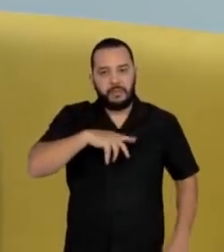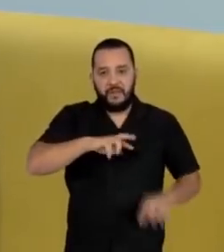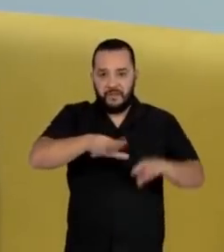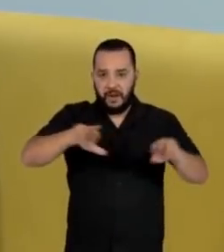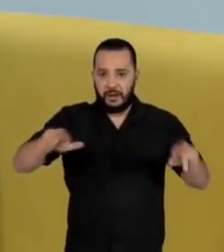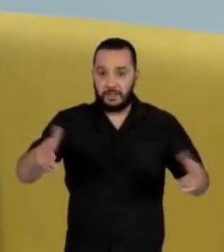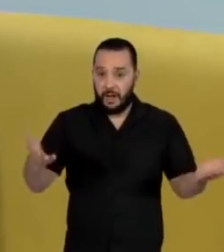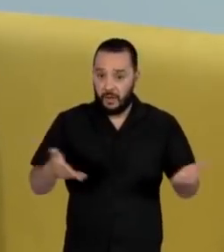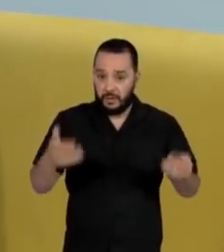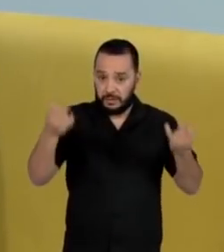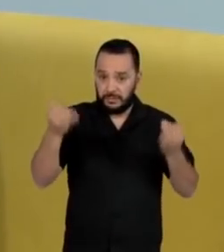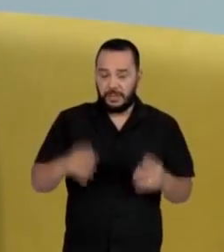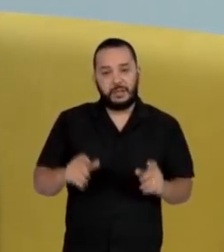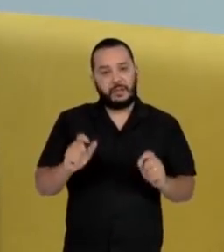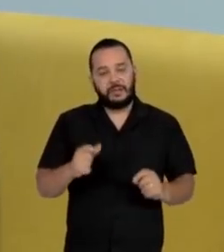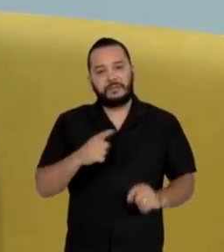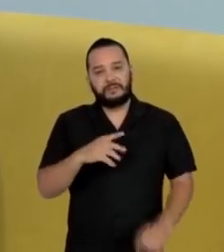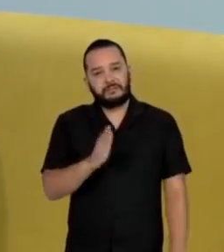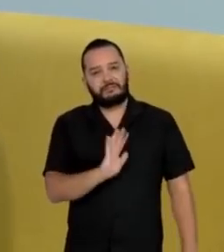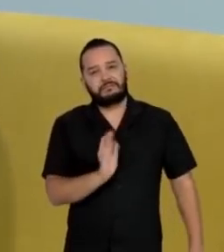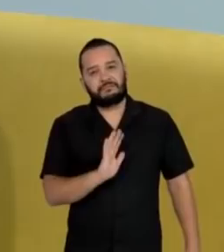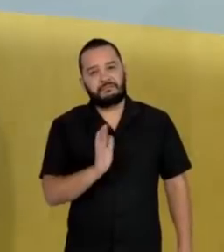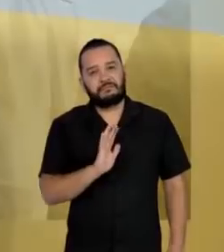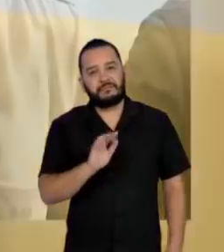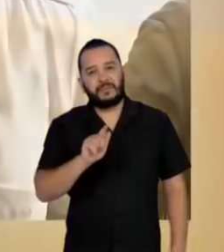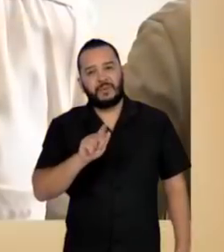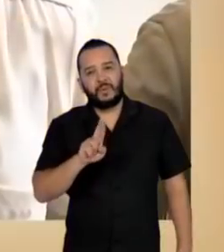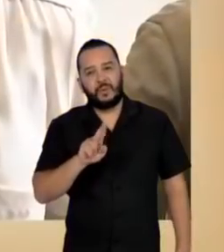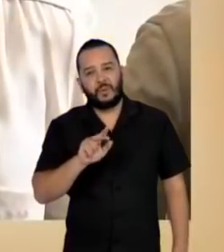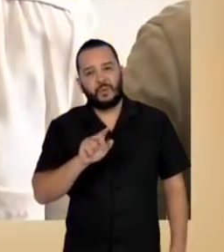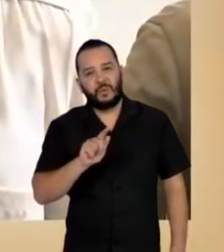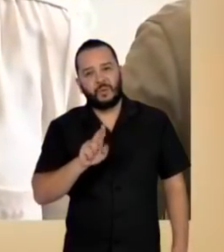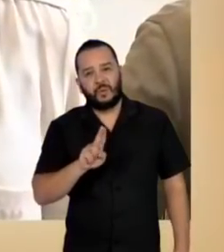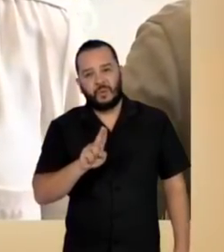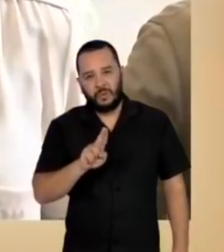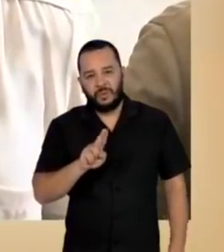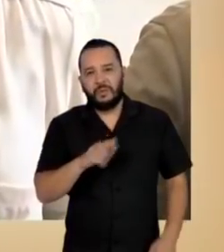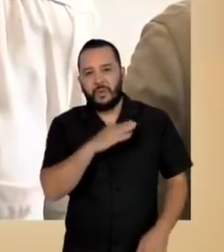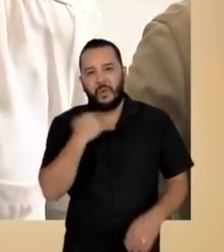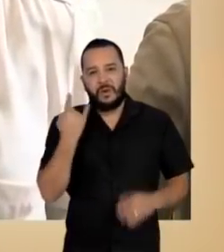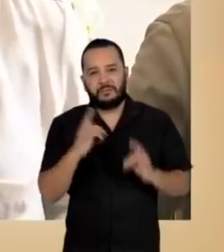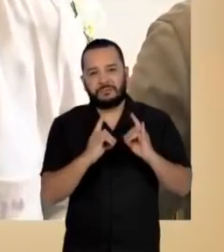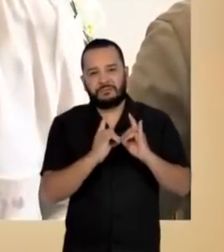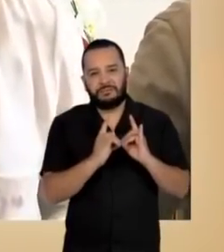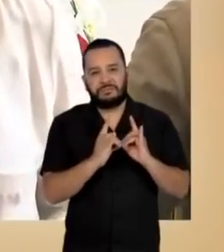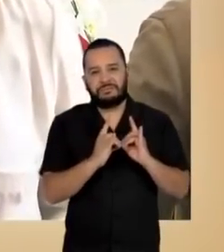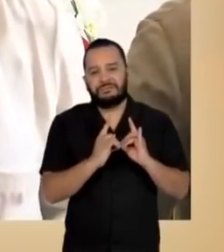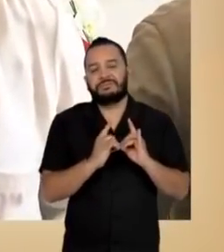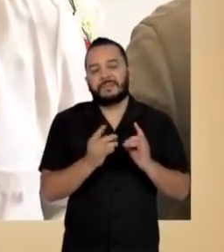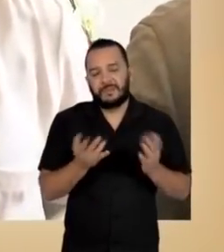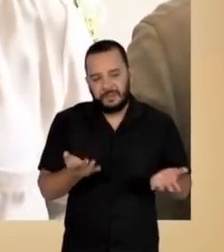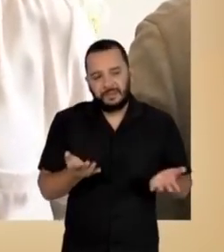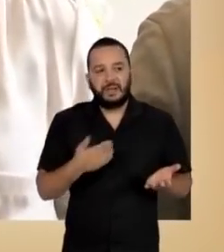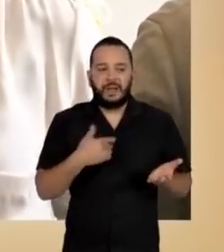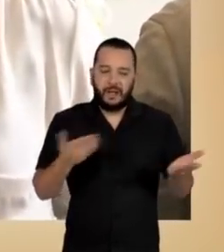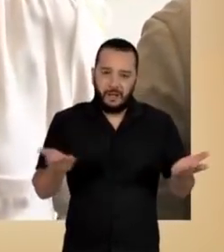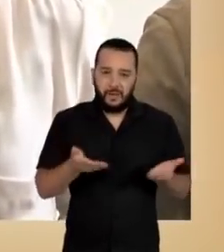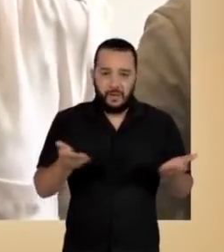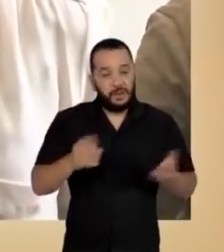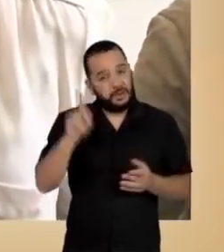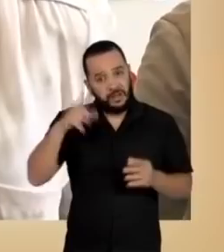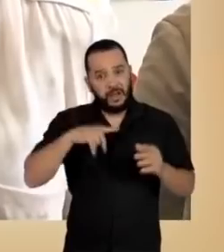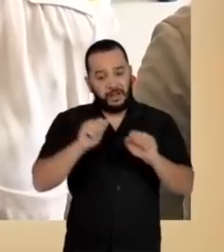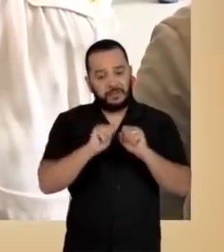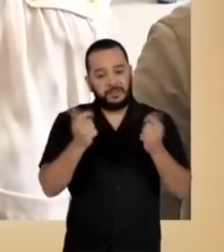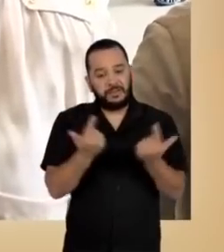Vamos agora falar sobre o adeus a Gugu Liberato. Nós voltamos com a repórter Adriana Cimino, que está no Salão Monumental da